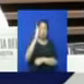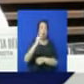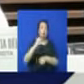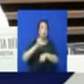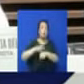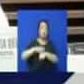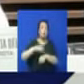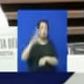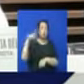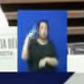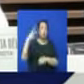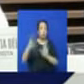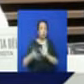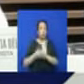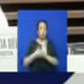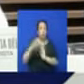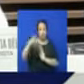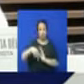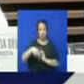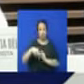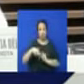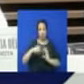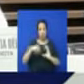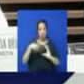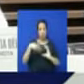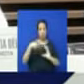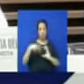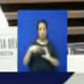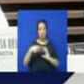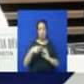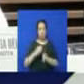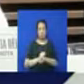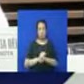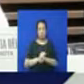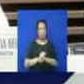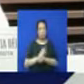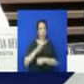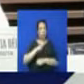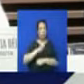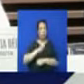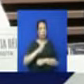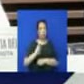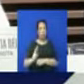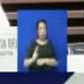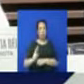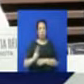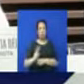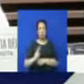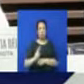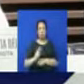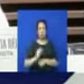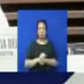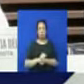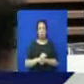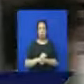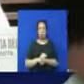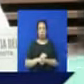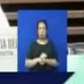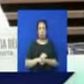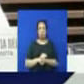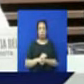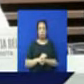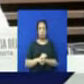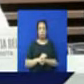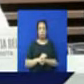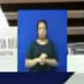casa que alguma denominação religiosa, e principalmente aqui eu faço o registro da